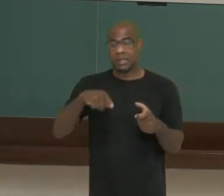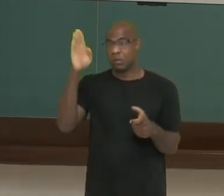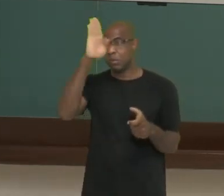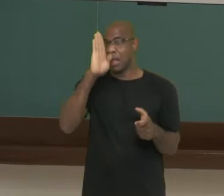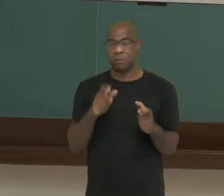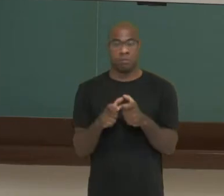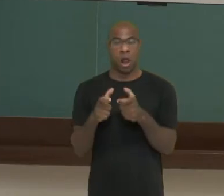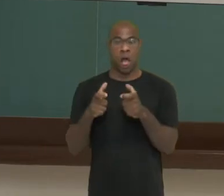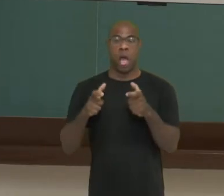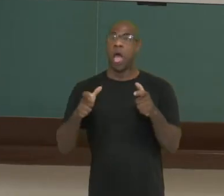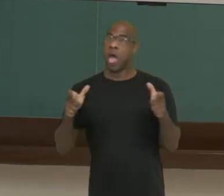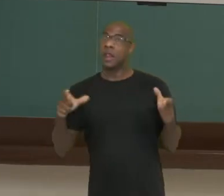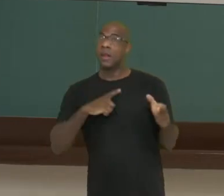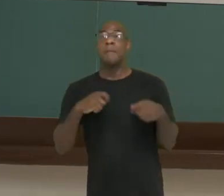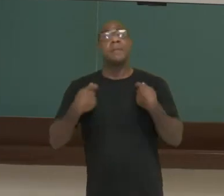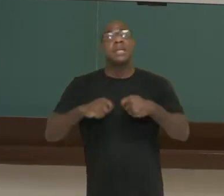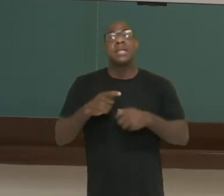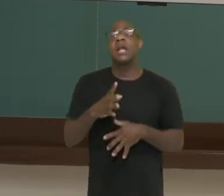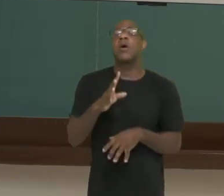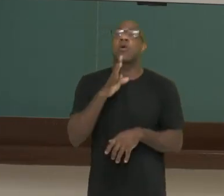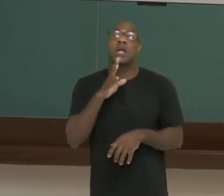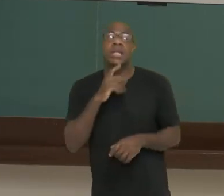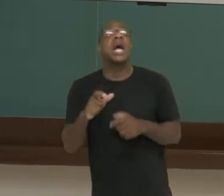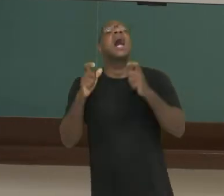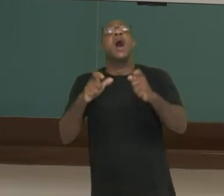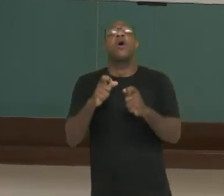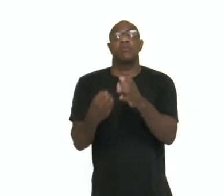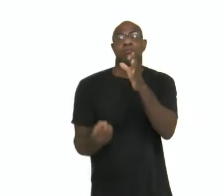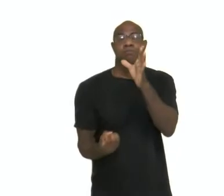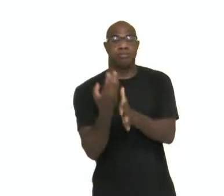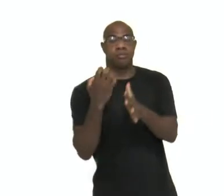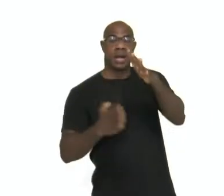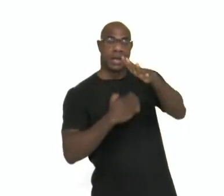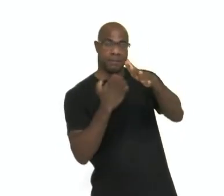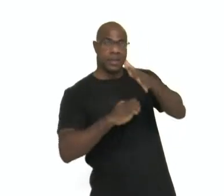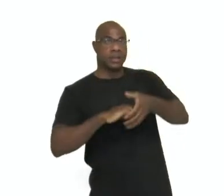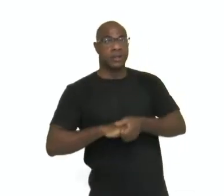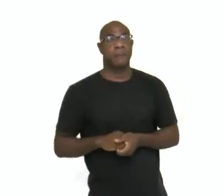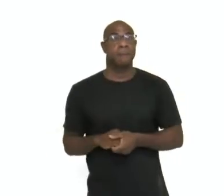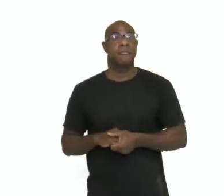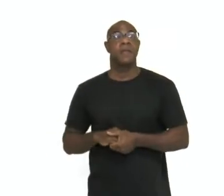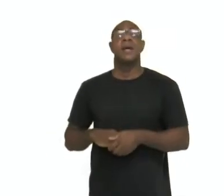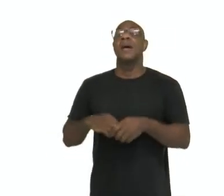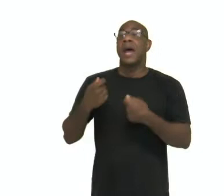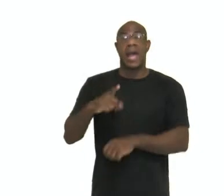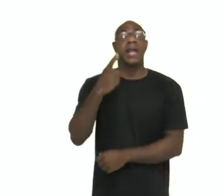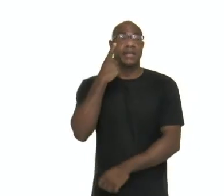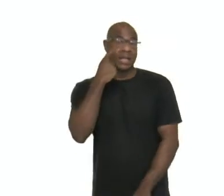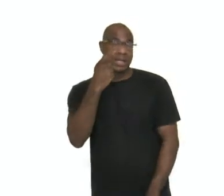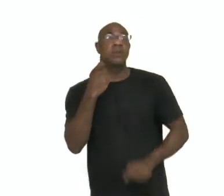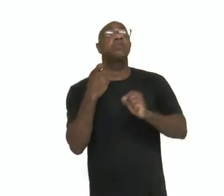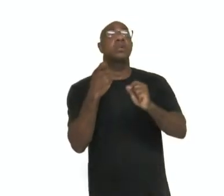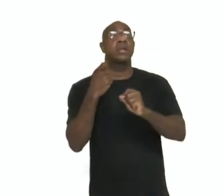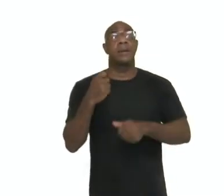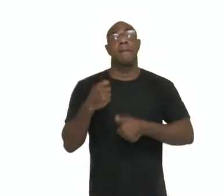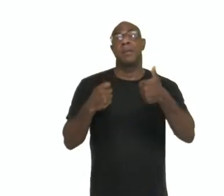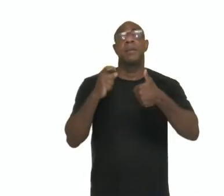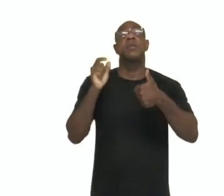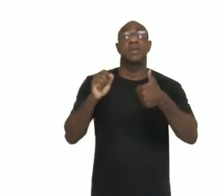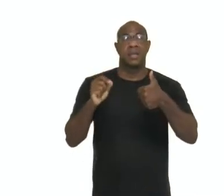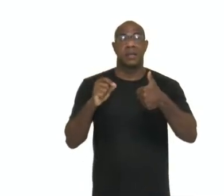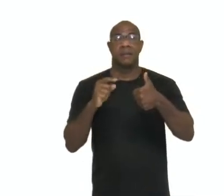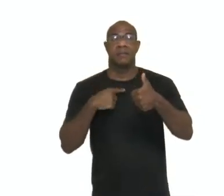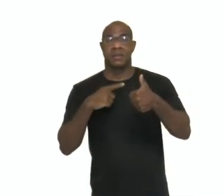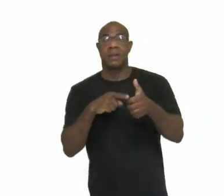inteiro, mas a gente precisa conhecer, saber onde instalar. Para a implementação desse negócio, seria interessante ela previamente ter